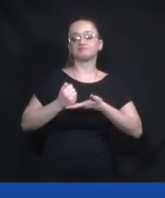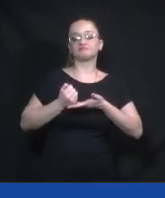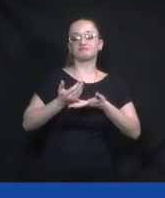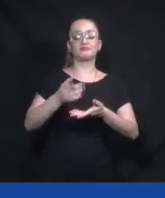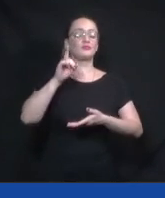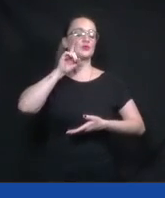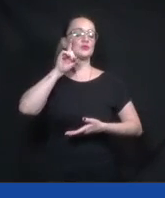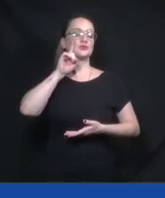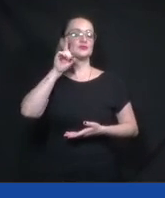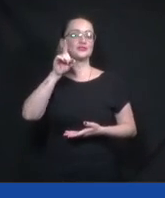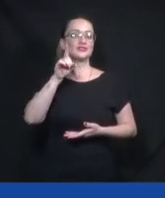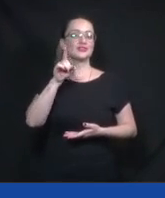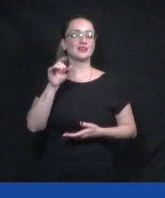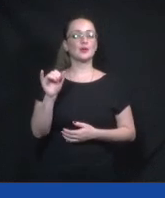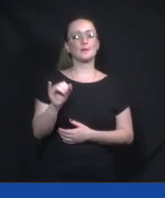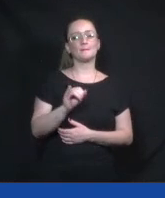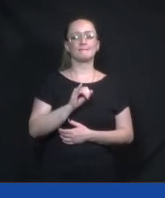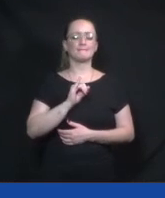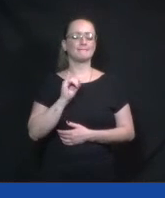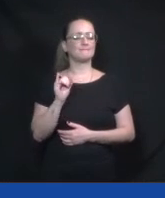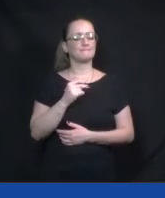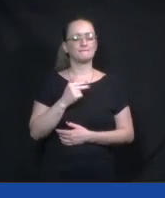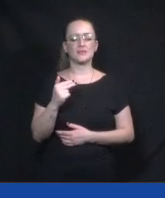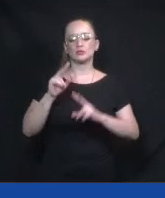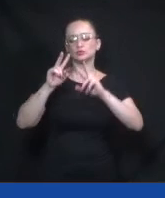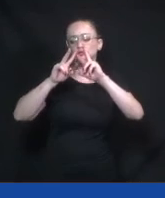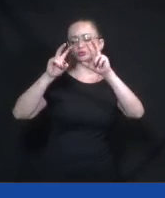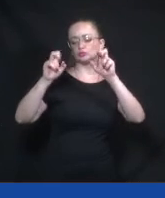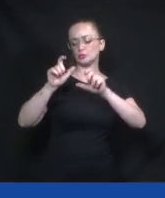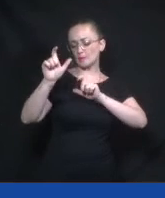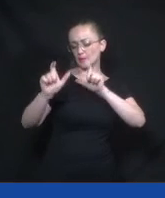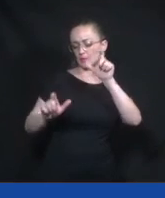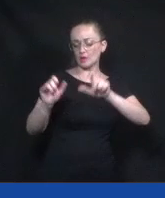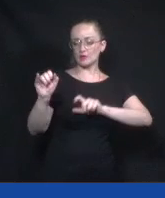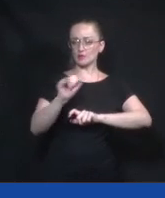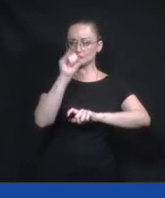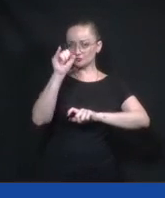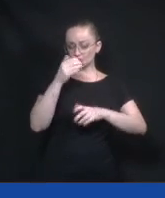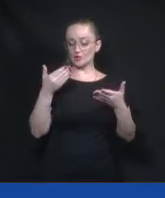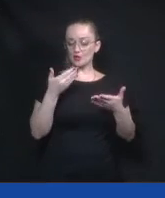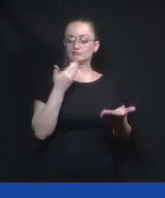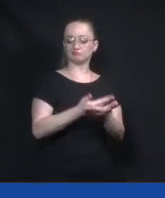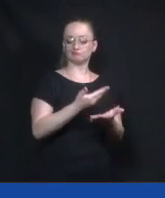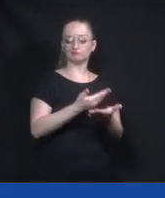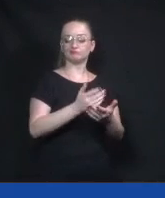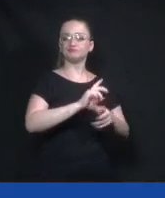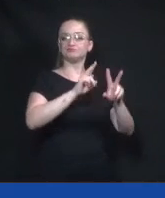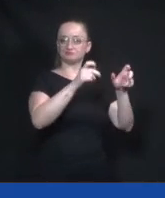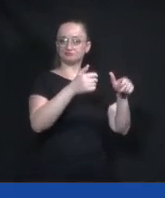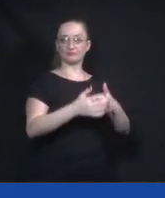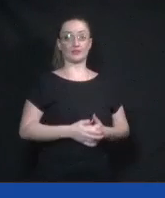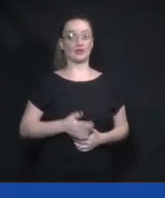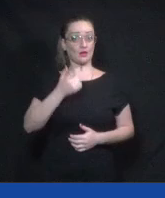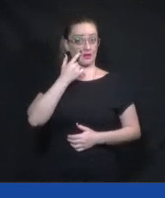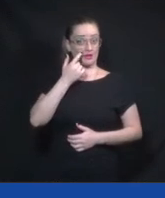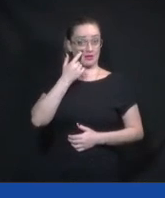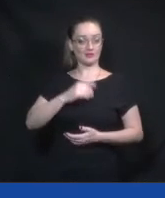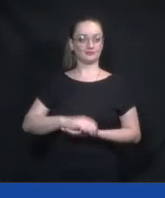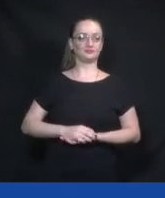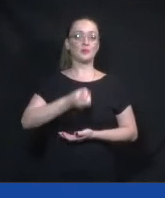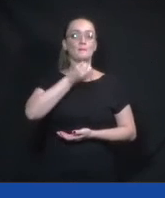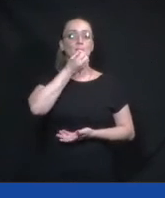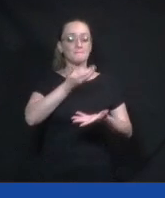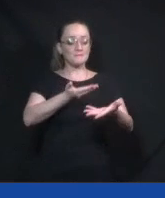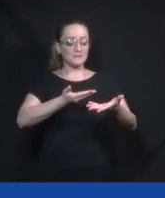dias importantes figuras que estão estudando o tema. Vejam só, sejam bem-vindos, então, a